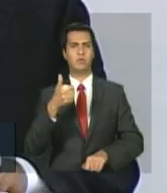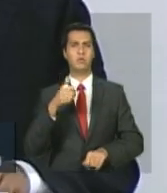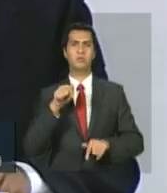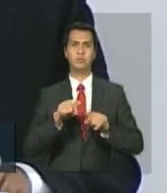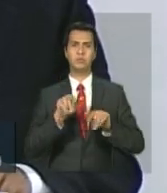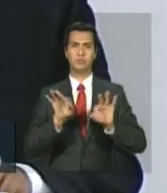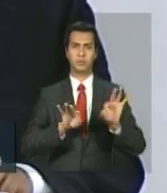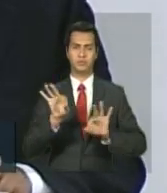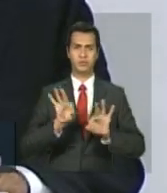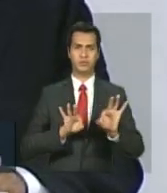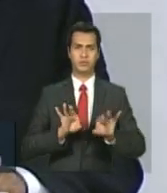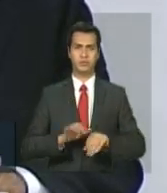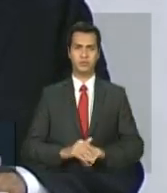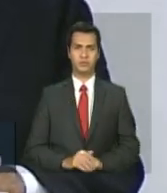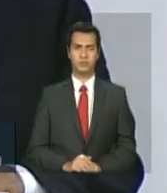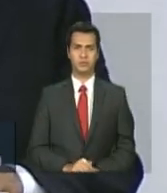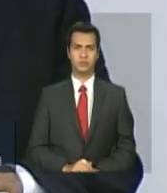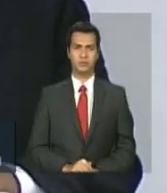desse programa.